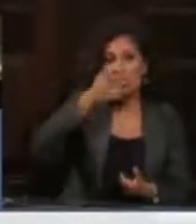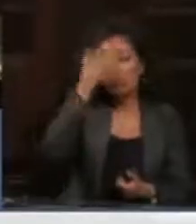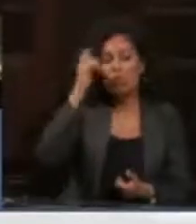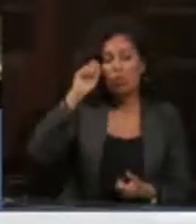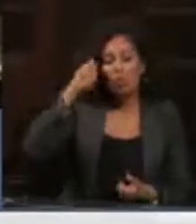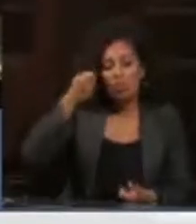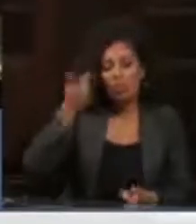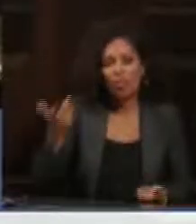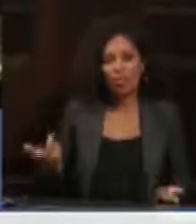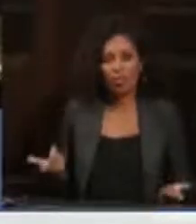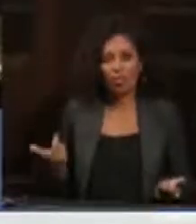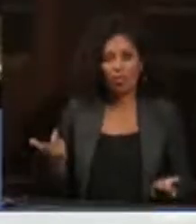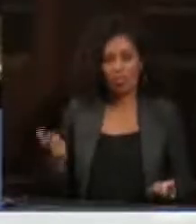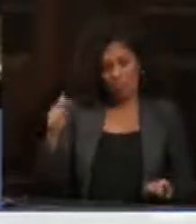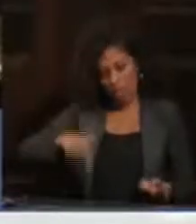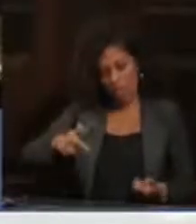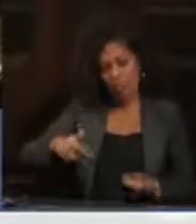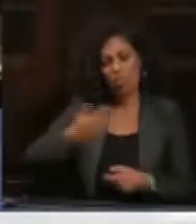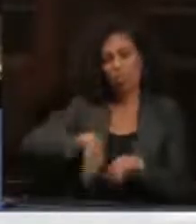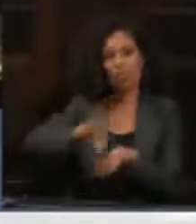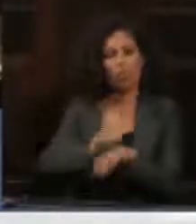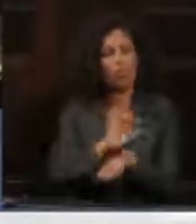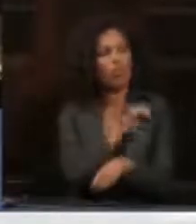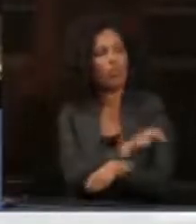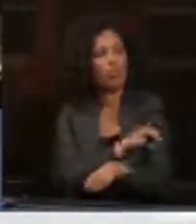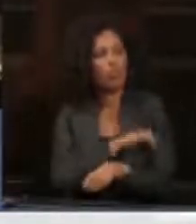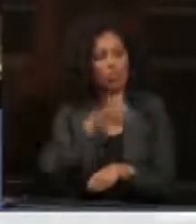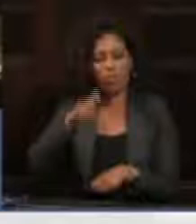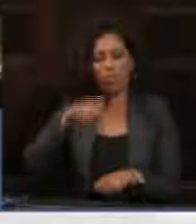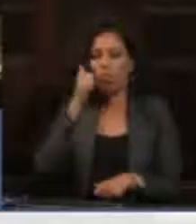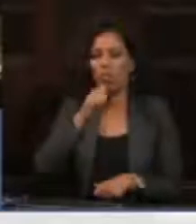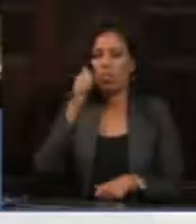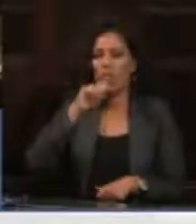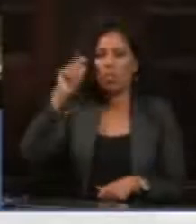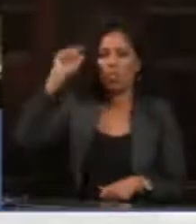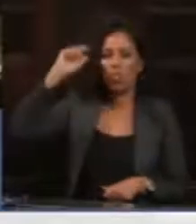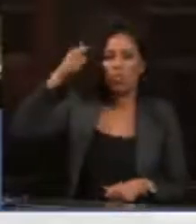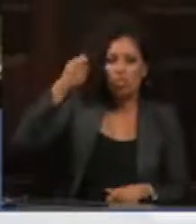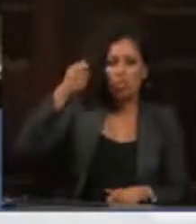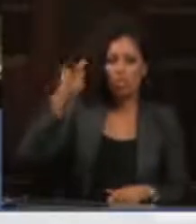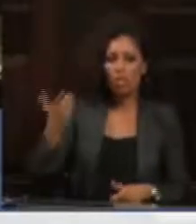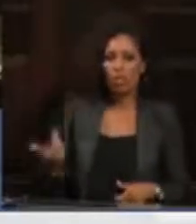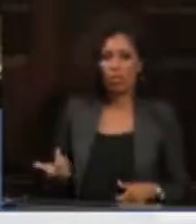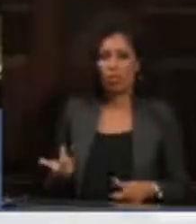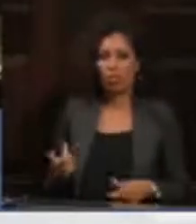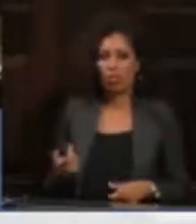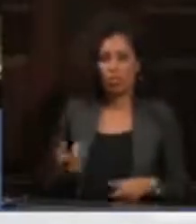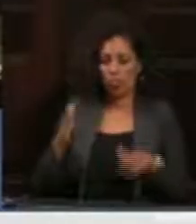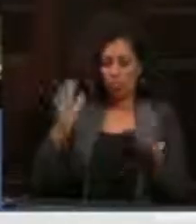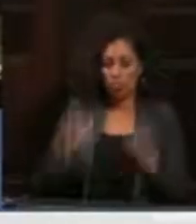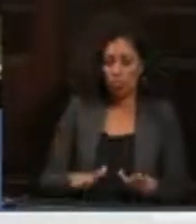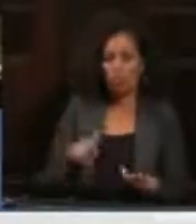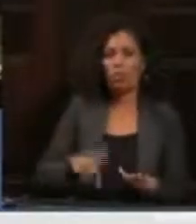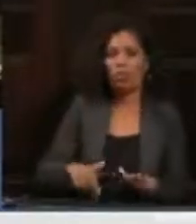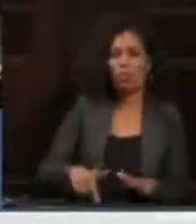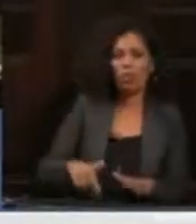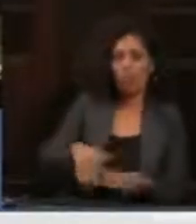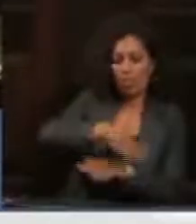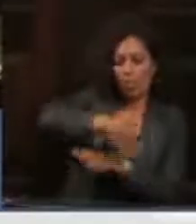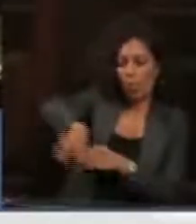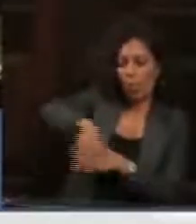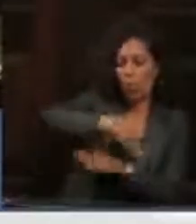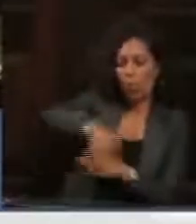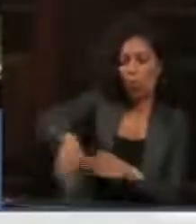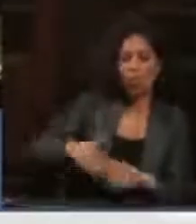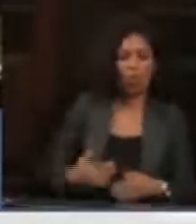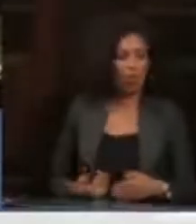estão nesse estado. E são mulheres negras que estão ou nas ruas, a gente passa